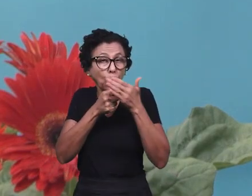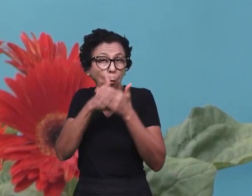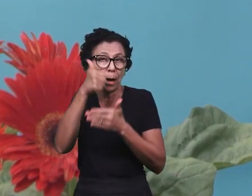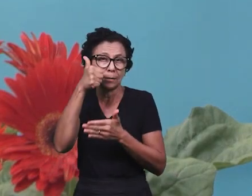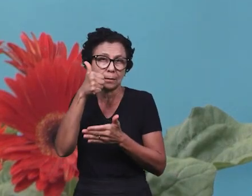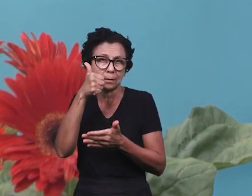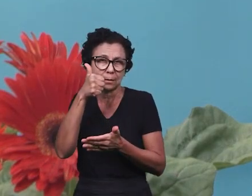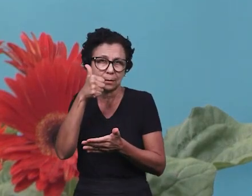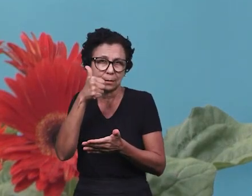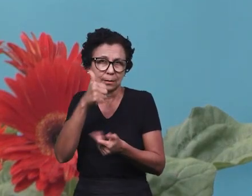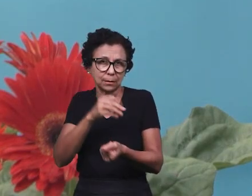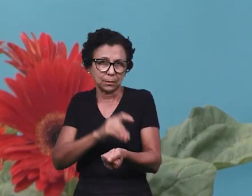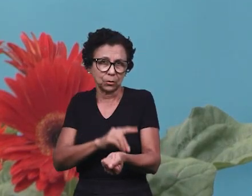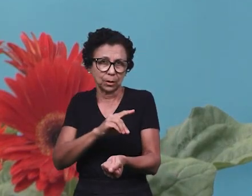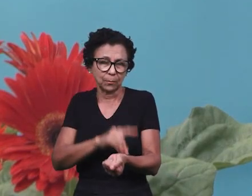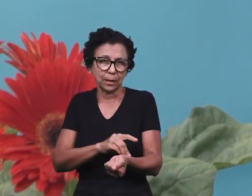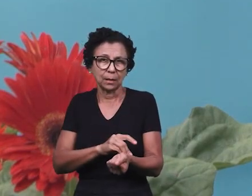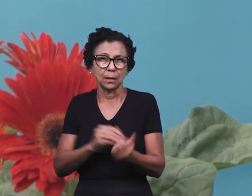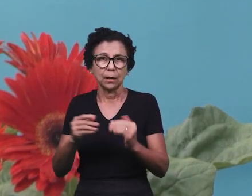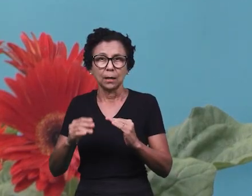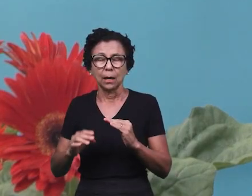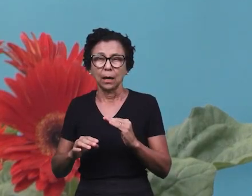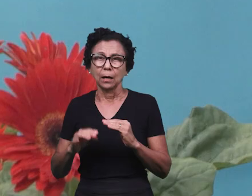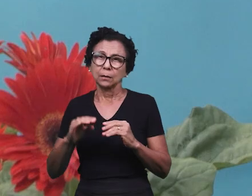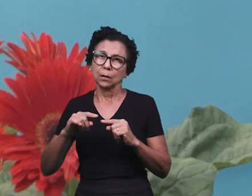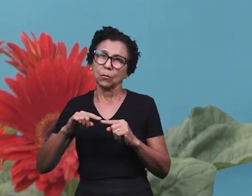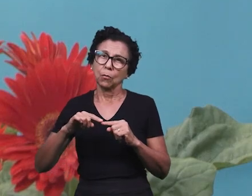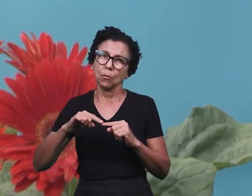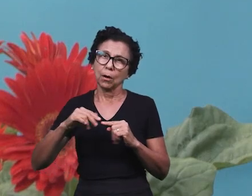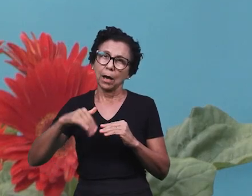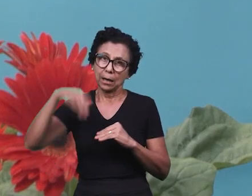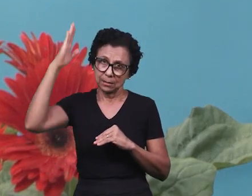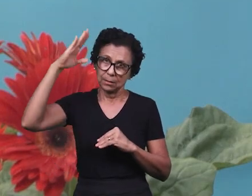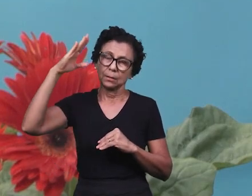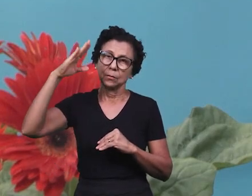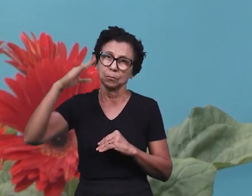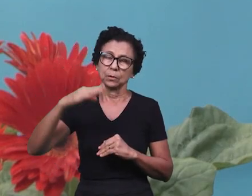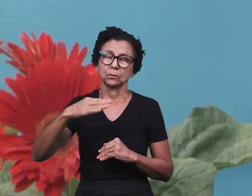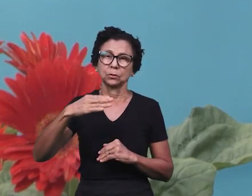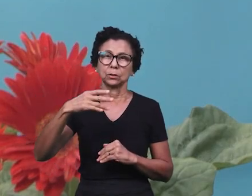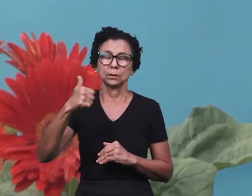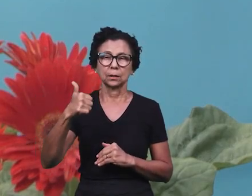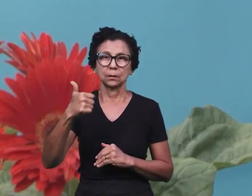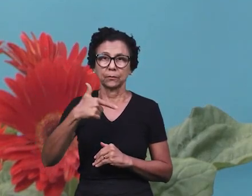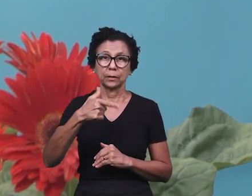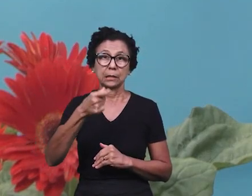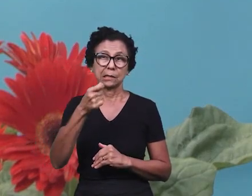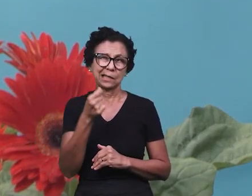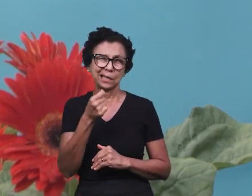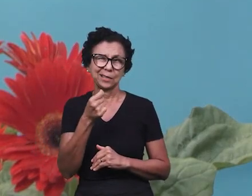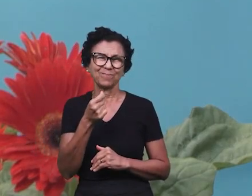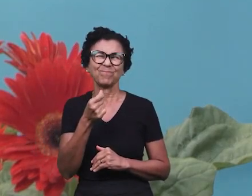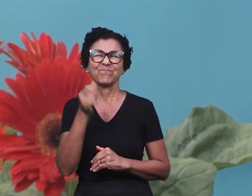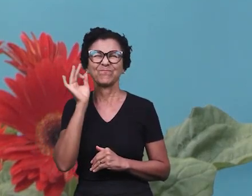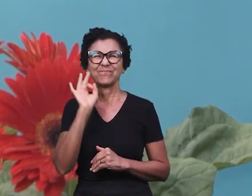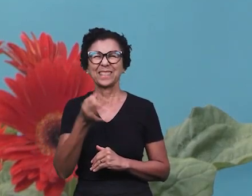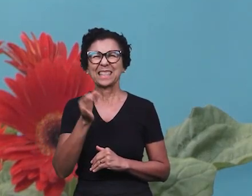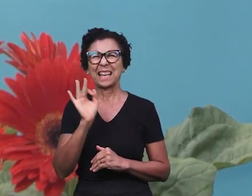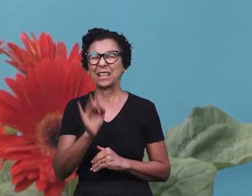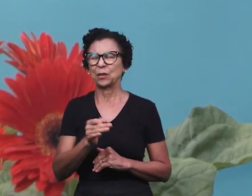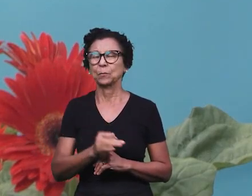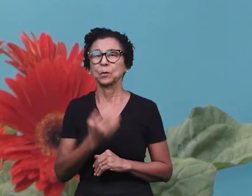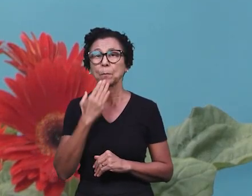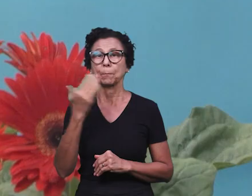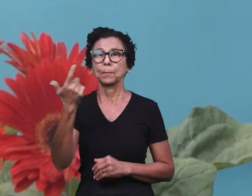Sim. Acima de 126, a gente já começa, a gente confirma o diagnóstico de diabetes. Só que a gente pede para